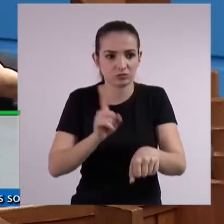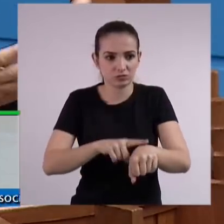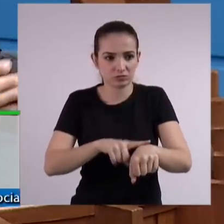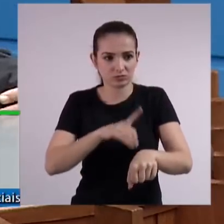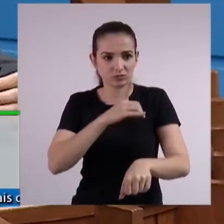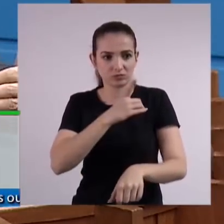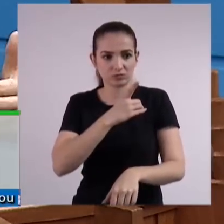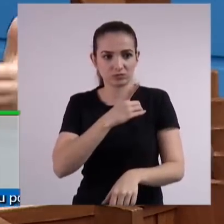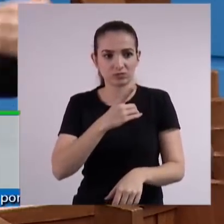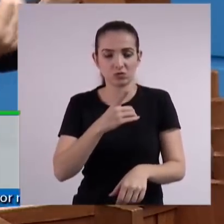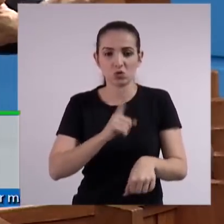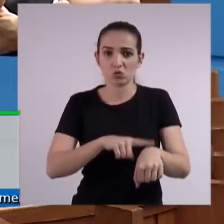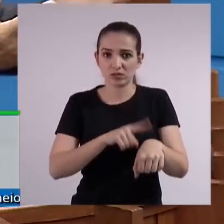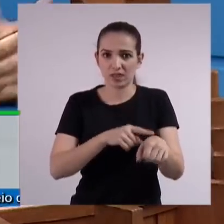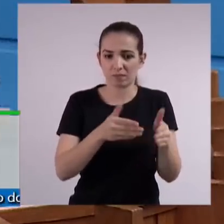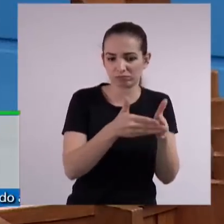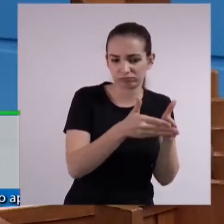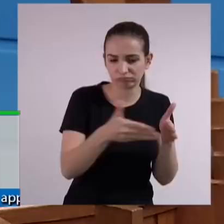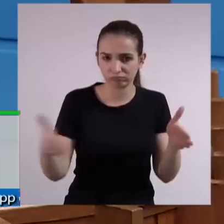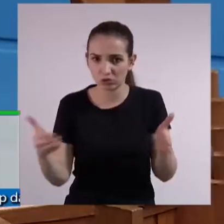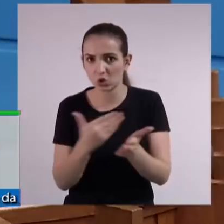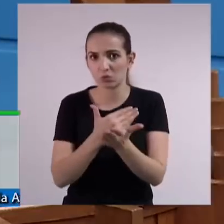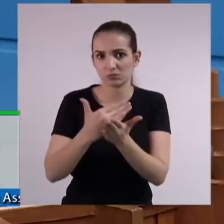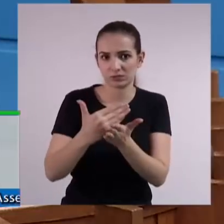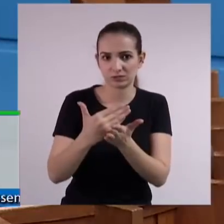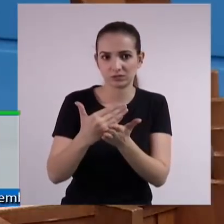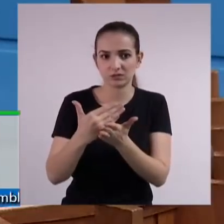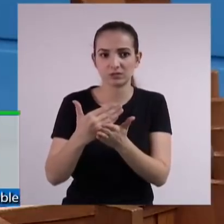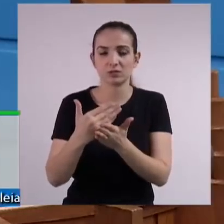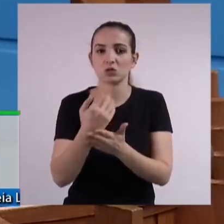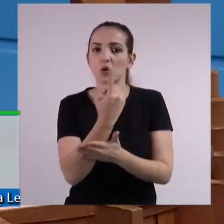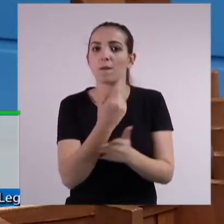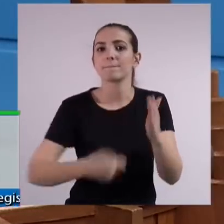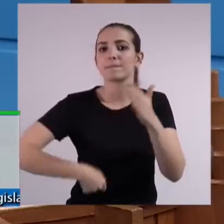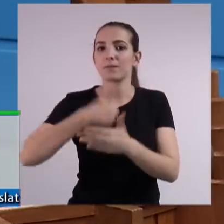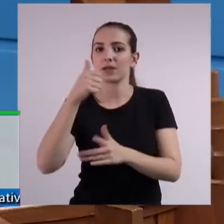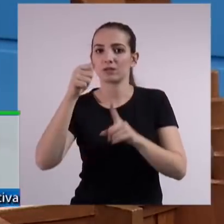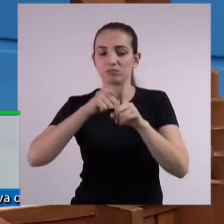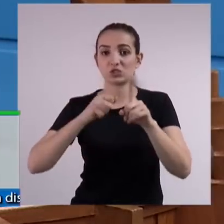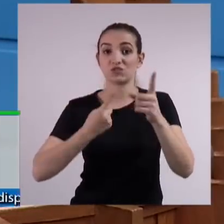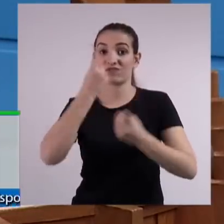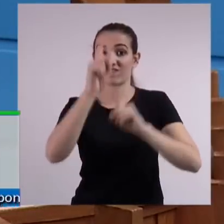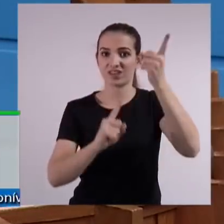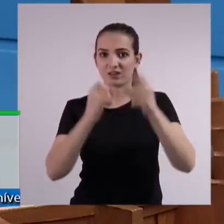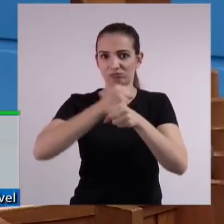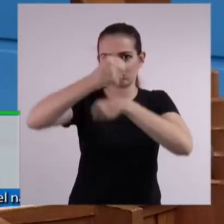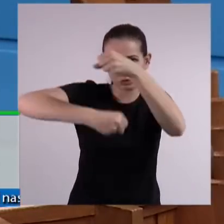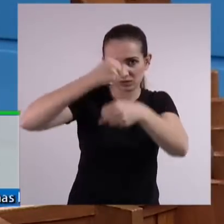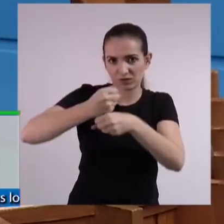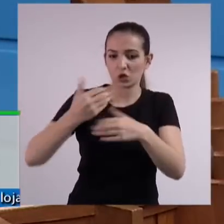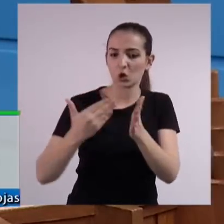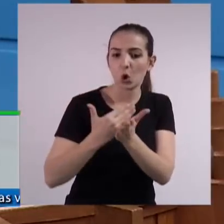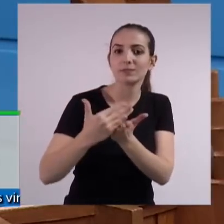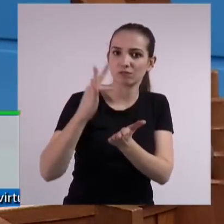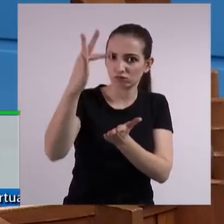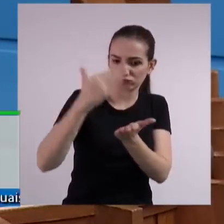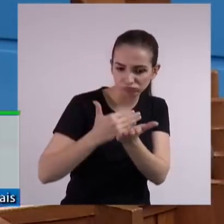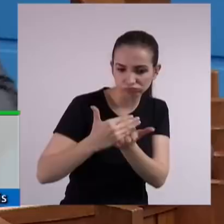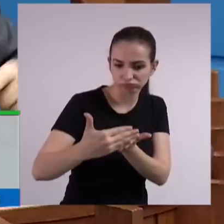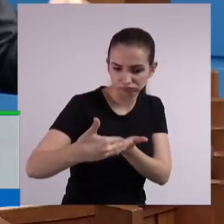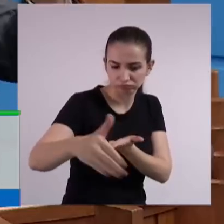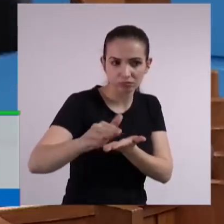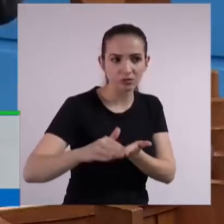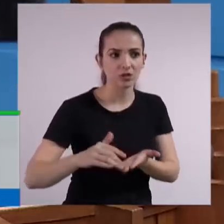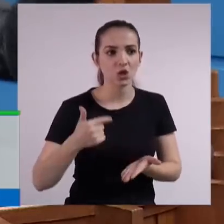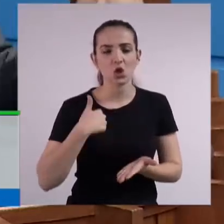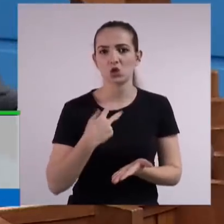não tenho, esse que iniciar-se-á a partir de 1º de fevereiro do ano que vem, e deixasse de ter